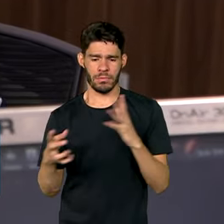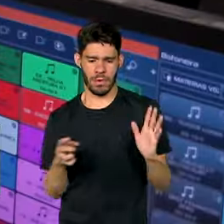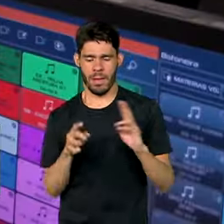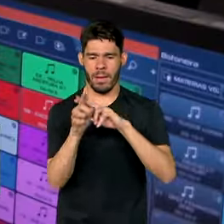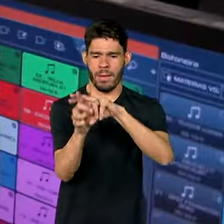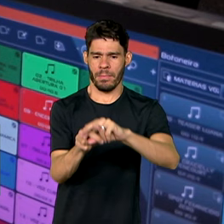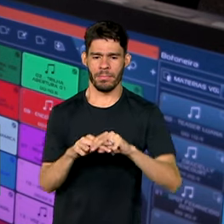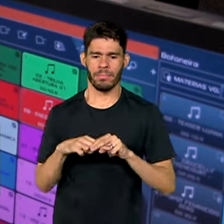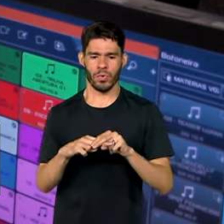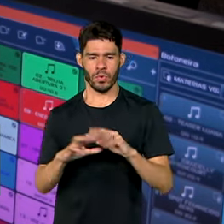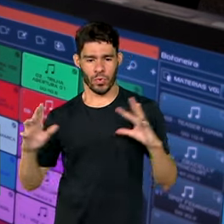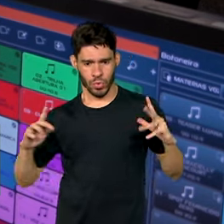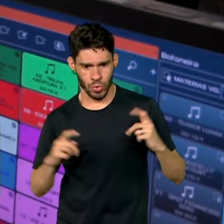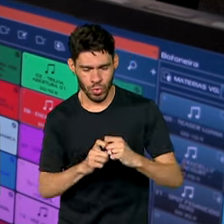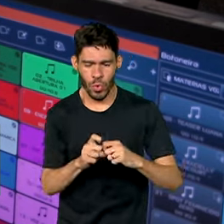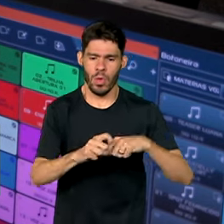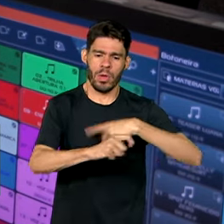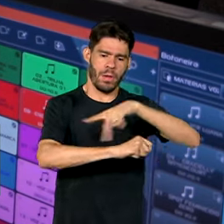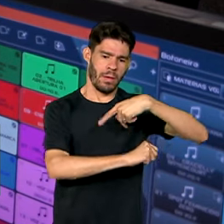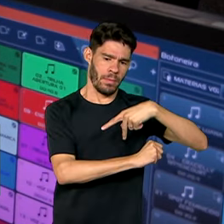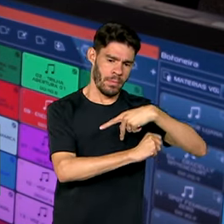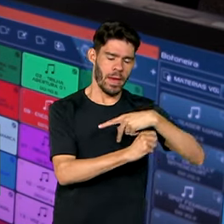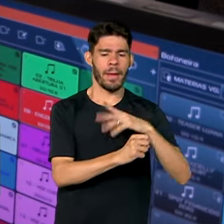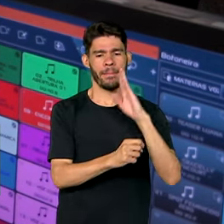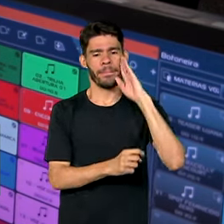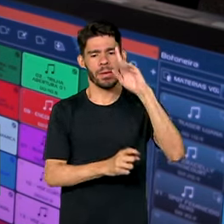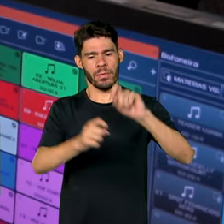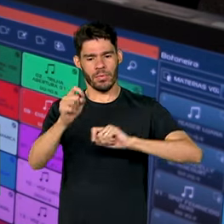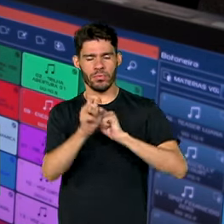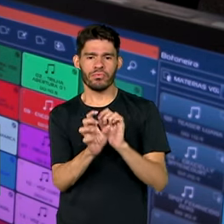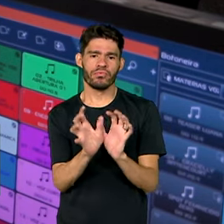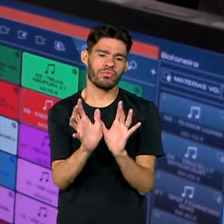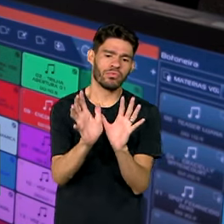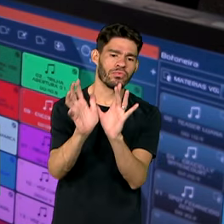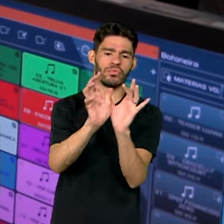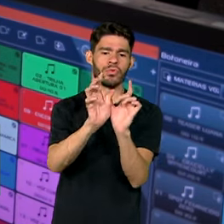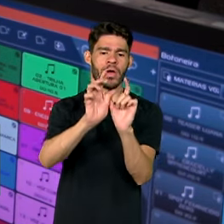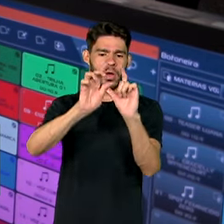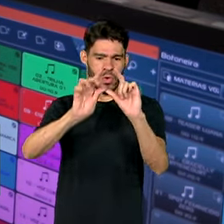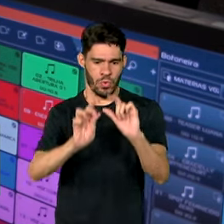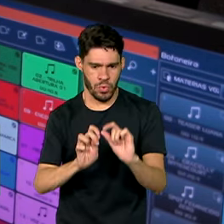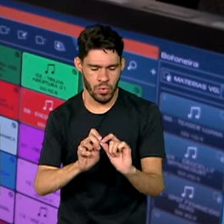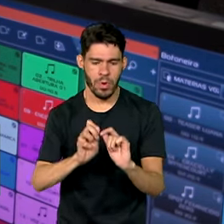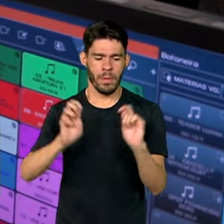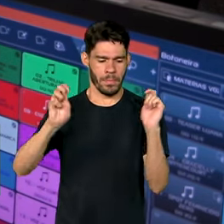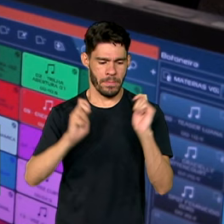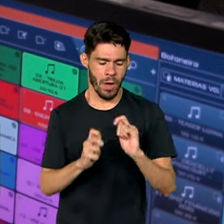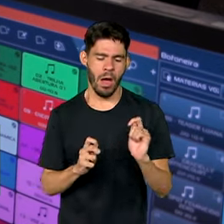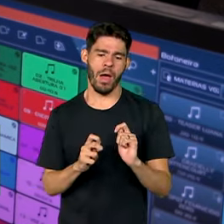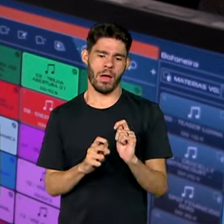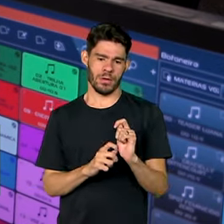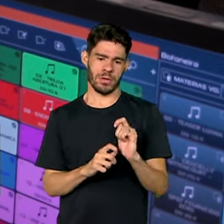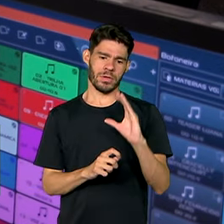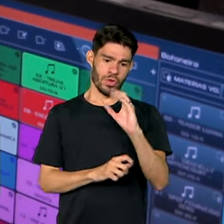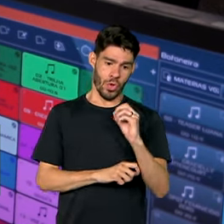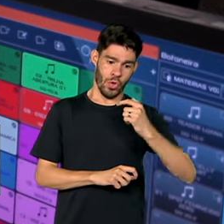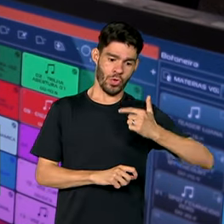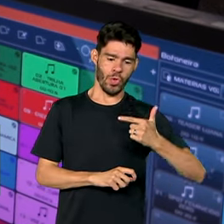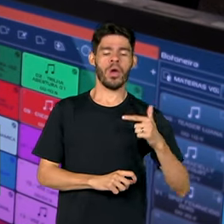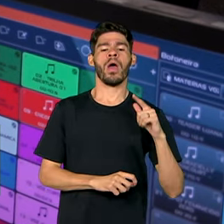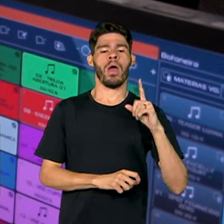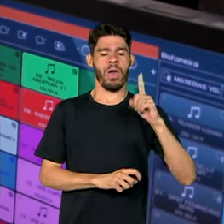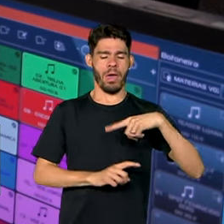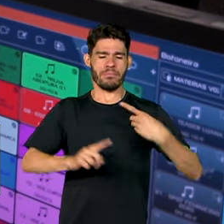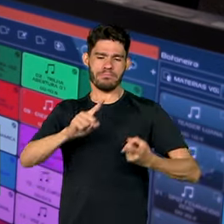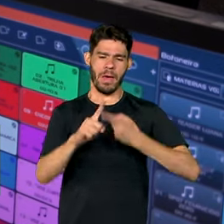eh todos os países e principalmente os que emitem mais deixarem de emitir gases de efeito estufa é o